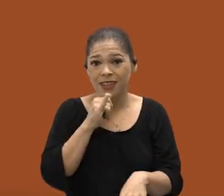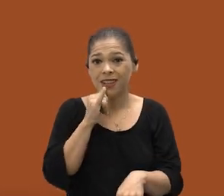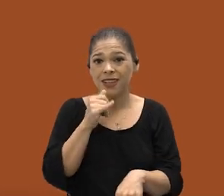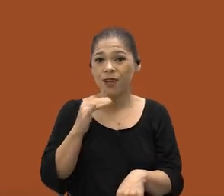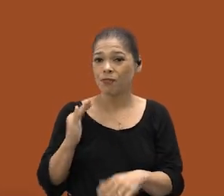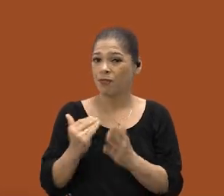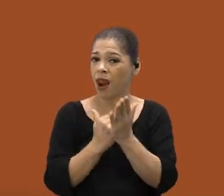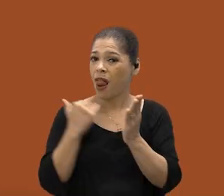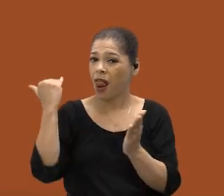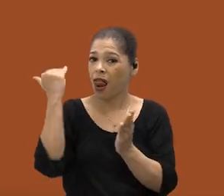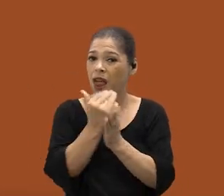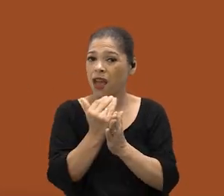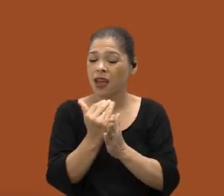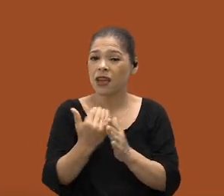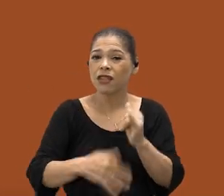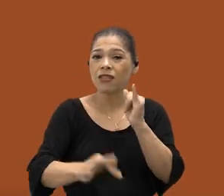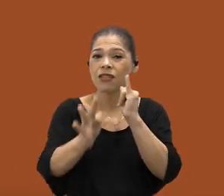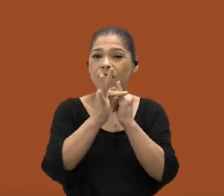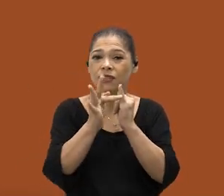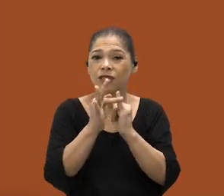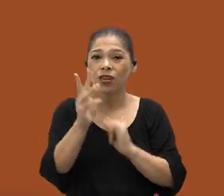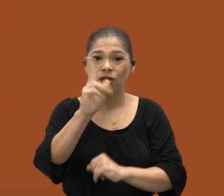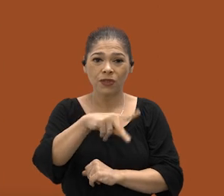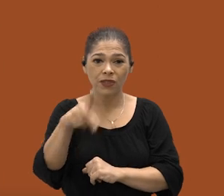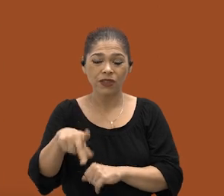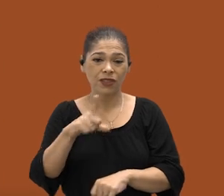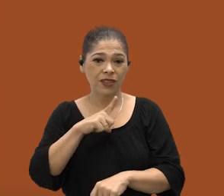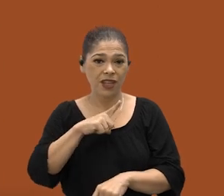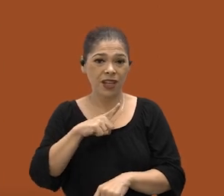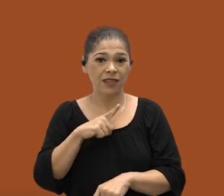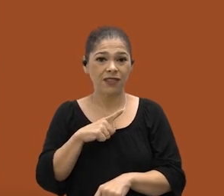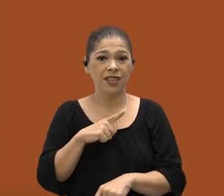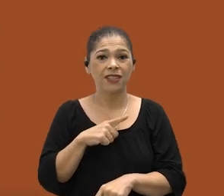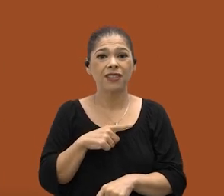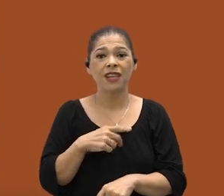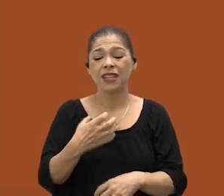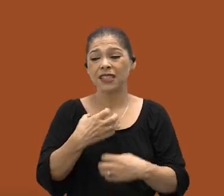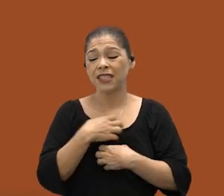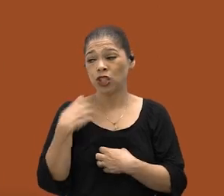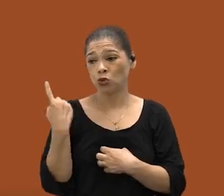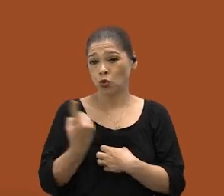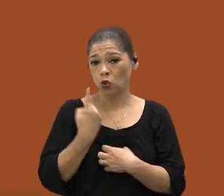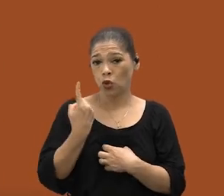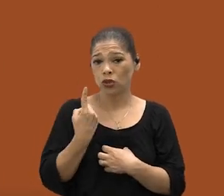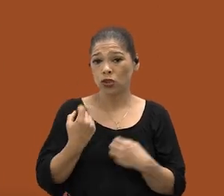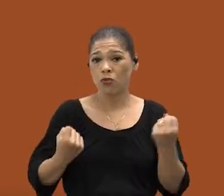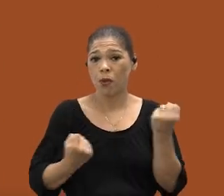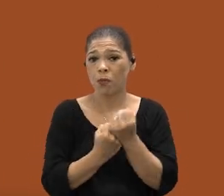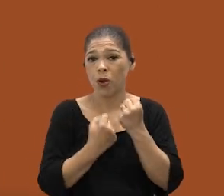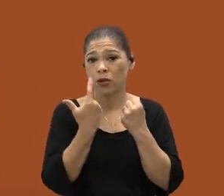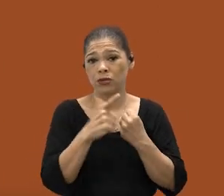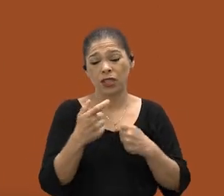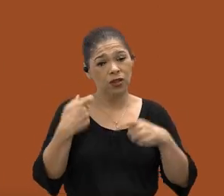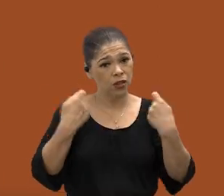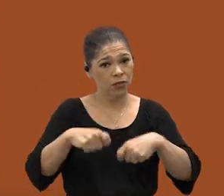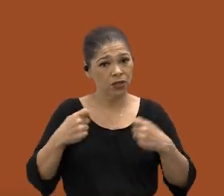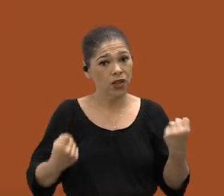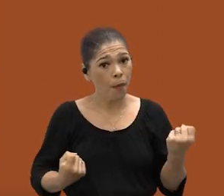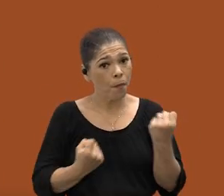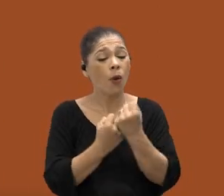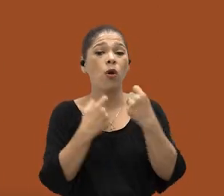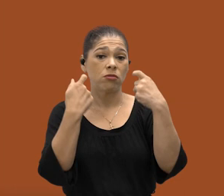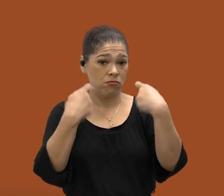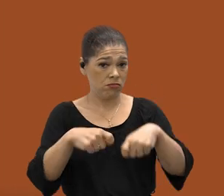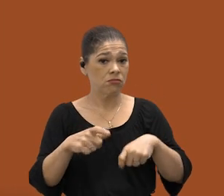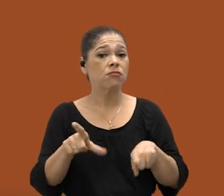finalizar indo além do espaço da rede Federal os professores muitas vezes estão mais desamparados então é necessário que nós tenhamos